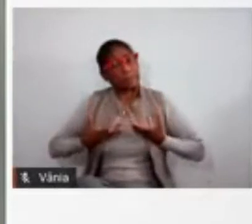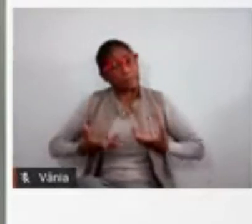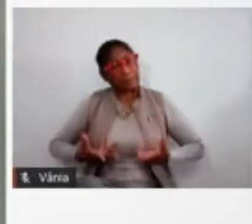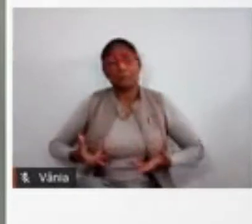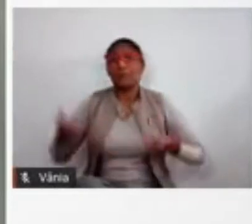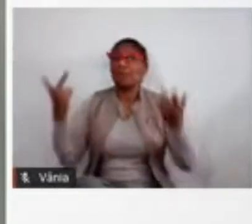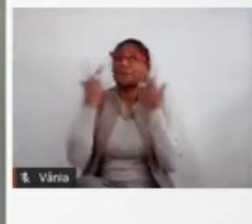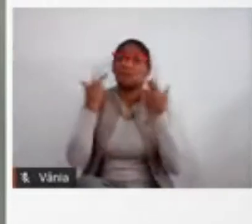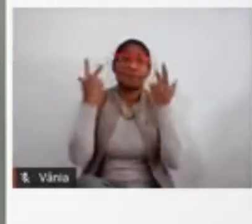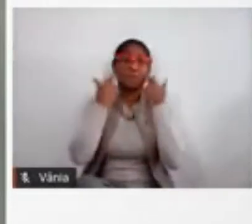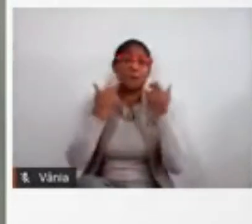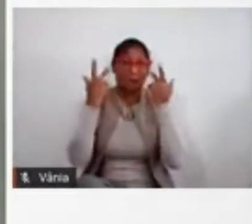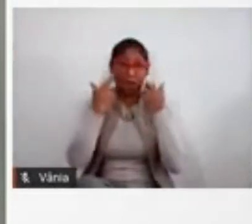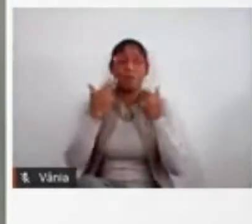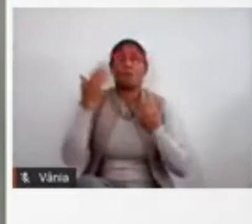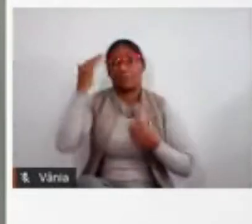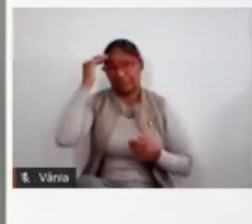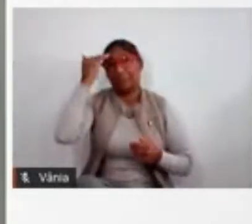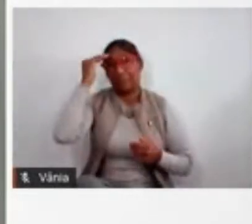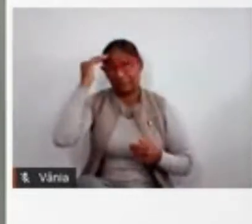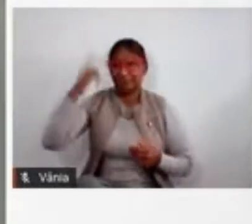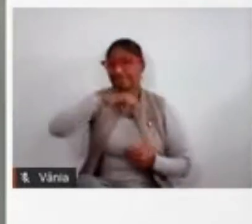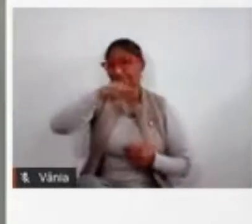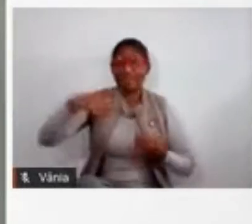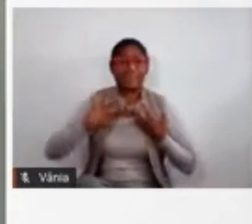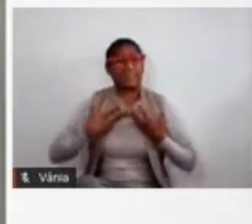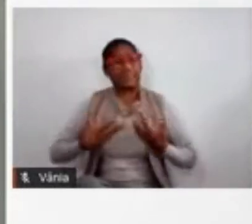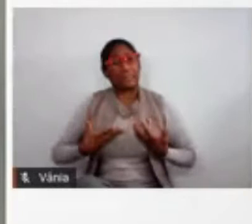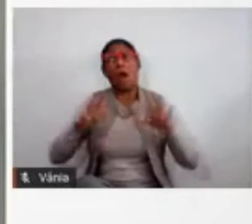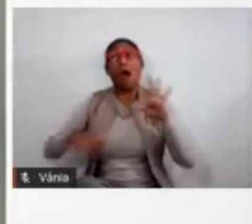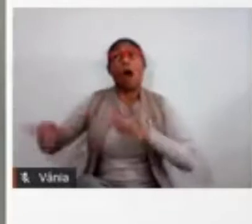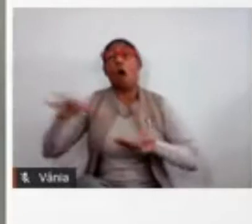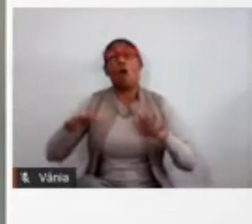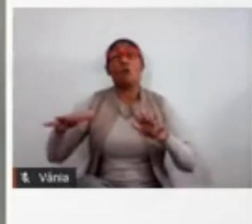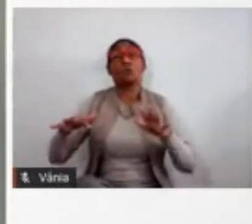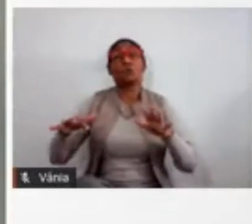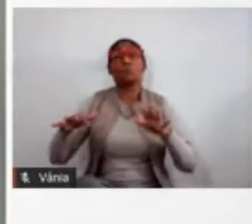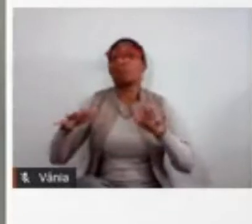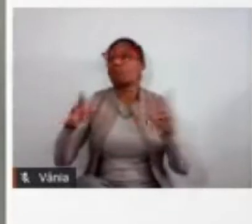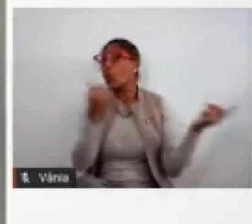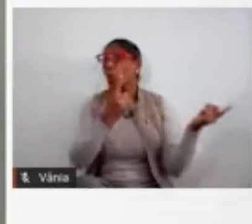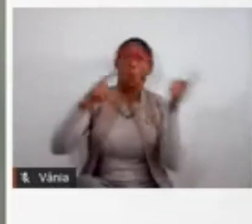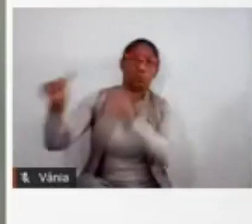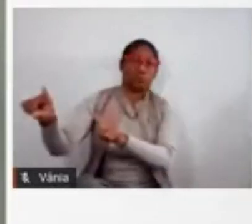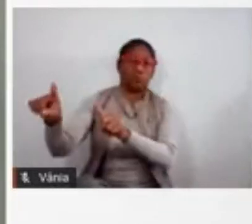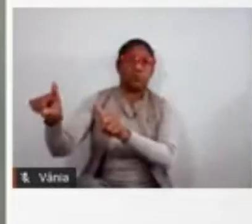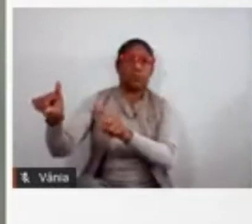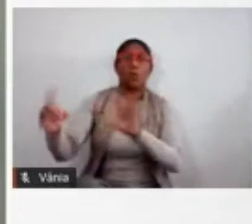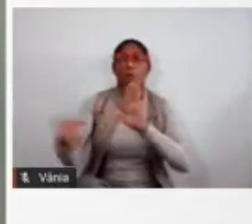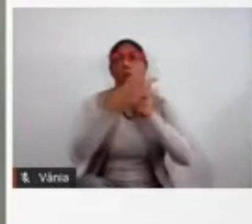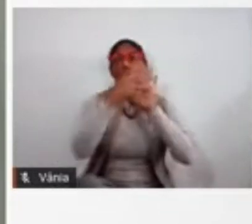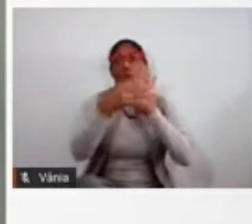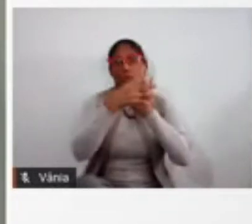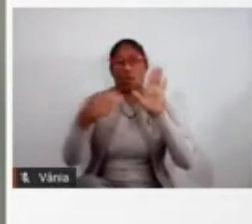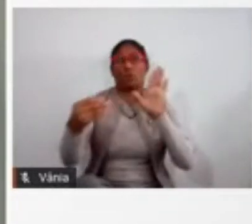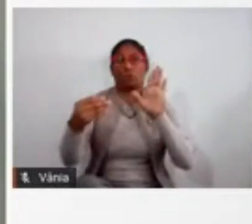é compreensível, e outros ataquem o modelo do distanciamento, mas eu posso lhes garantir